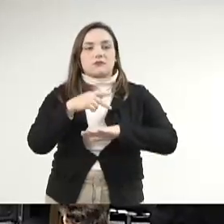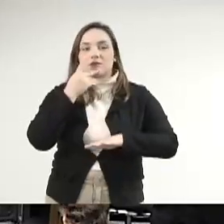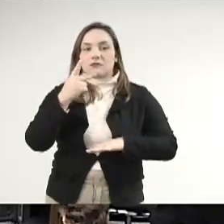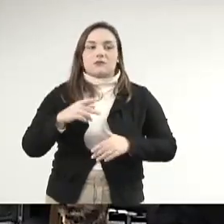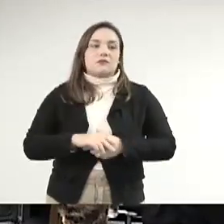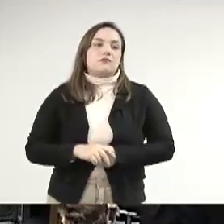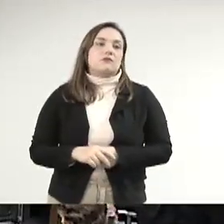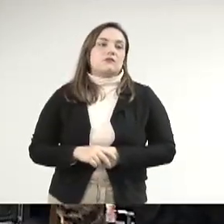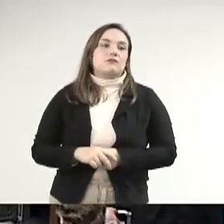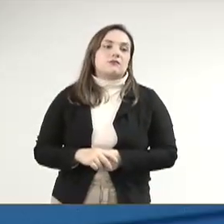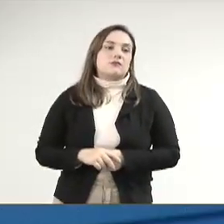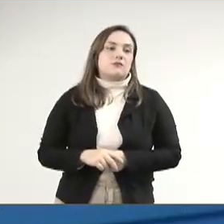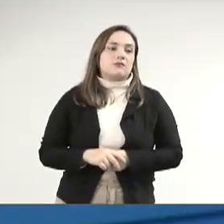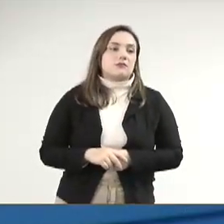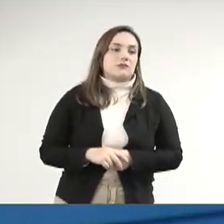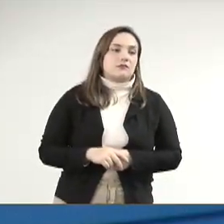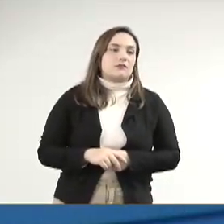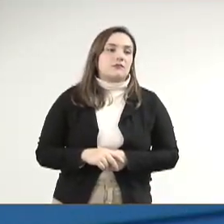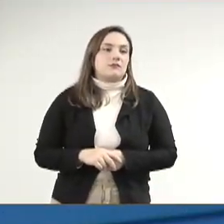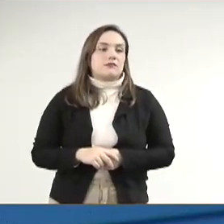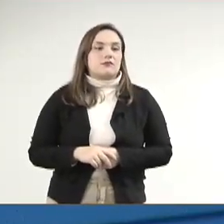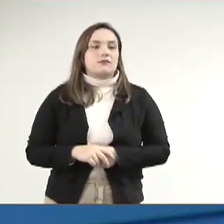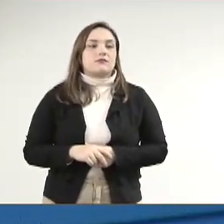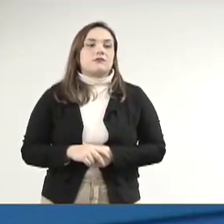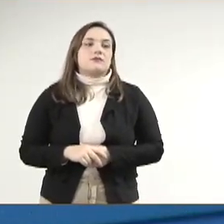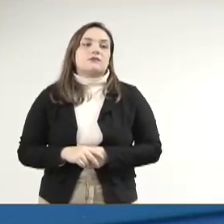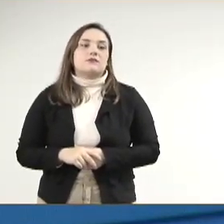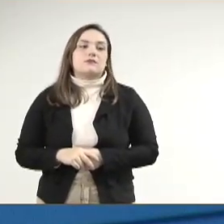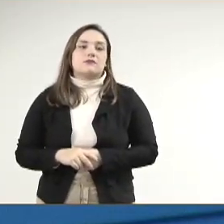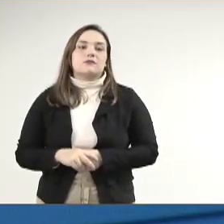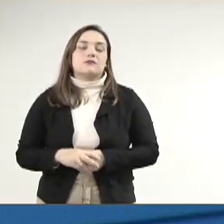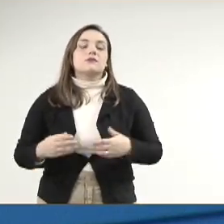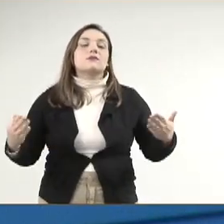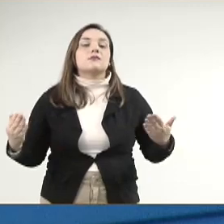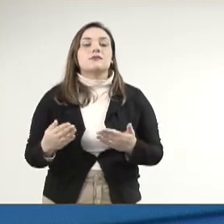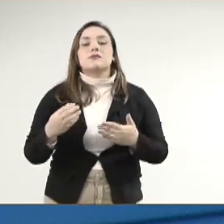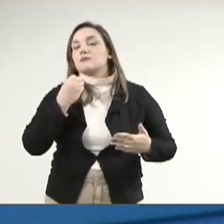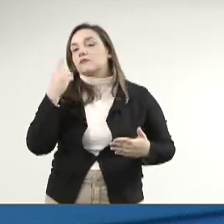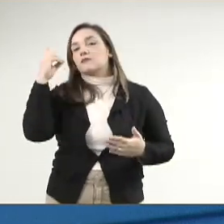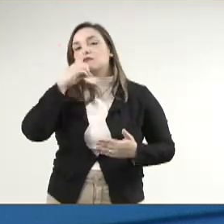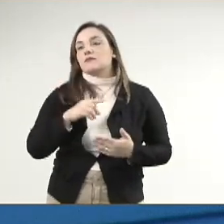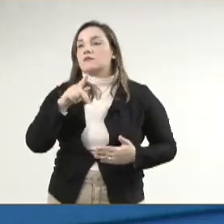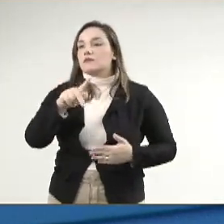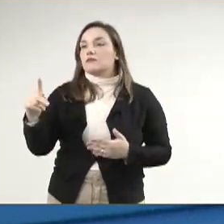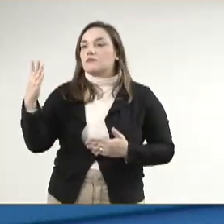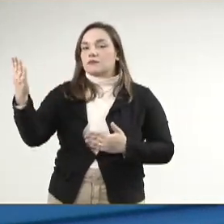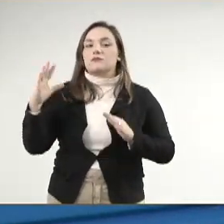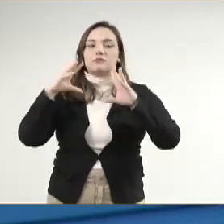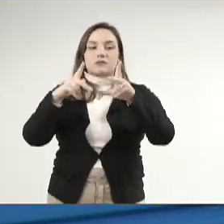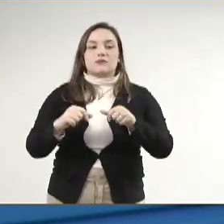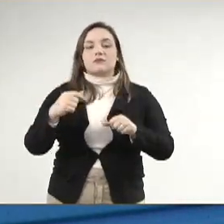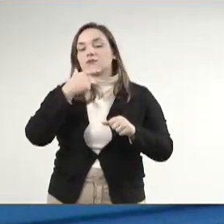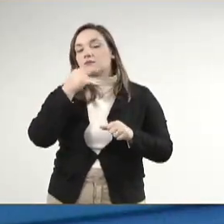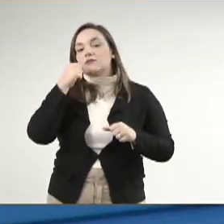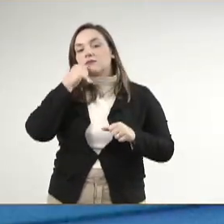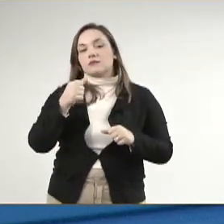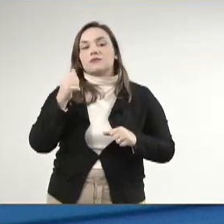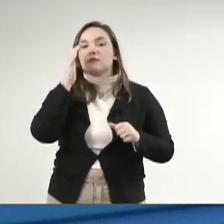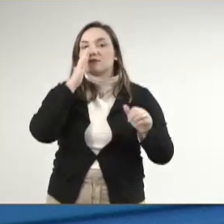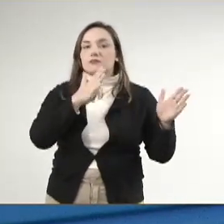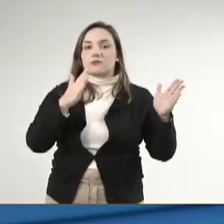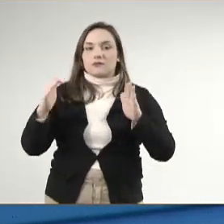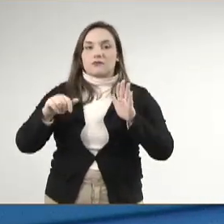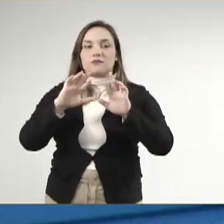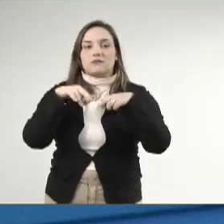Bom dia, seu presidente, demais colegas, todos os senhores e senhoras que prestigiam esta sessão. Senhor presidente, eu estou